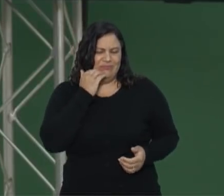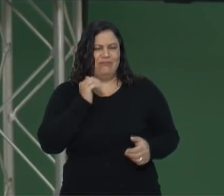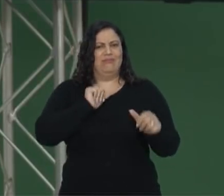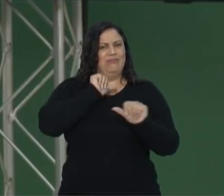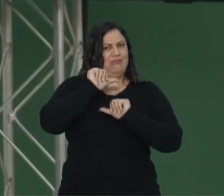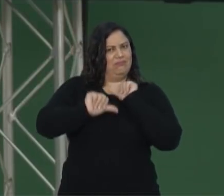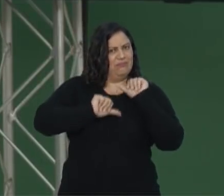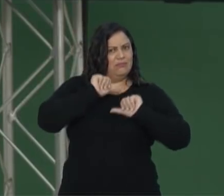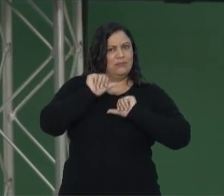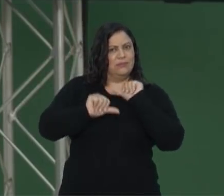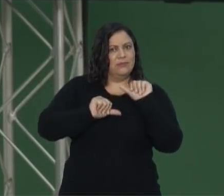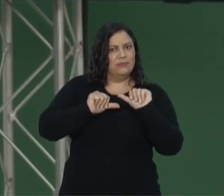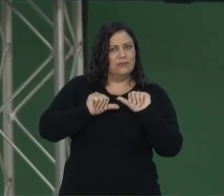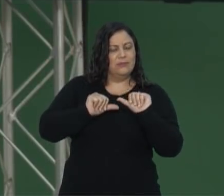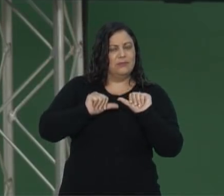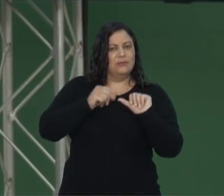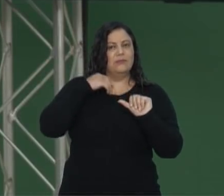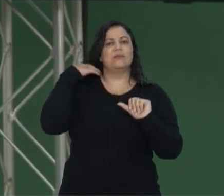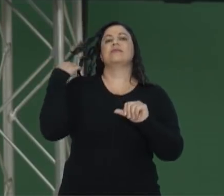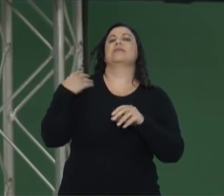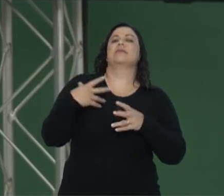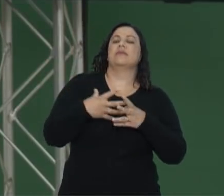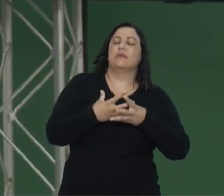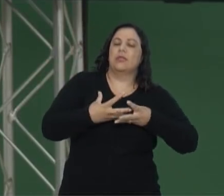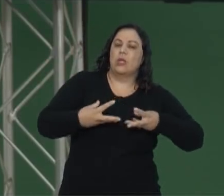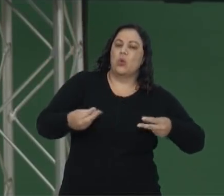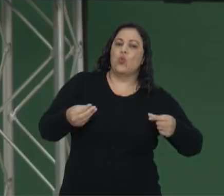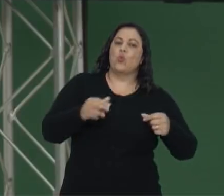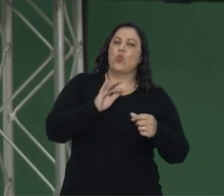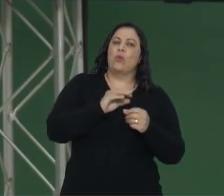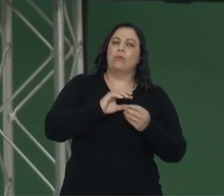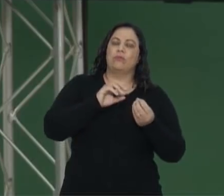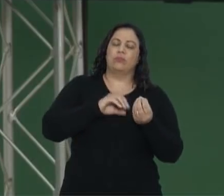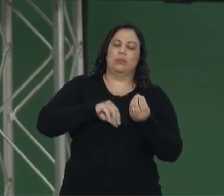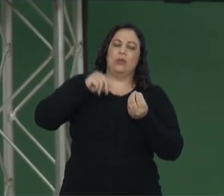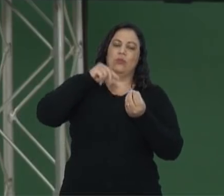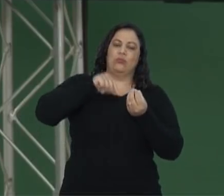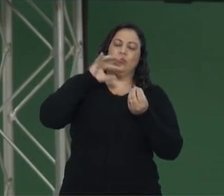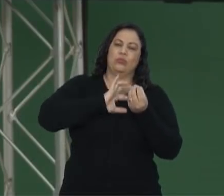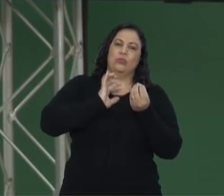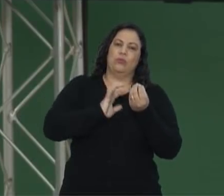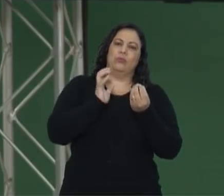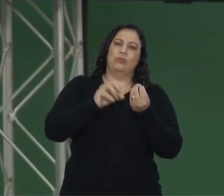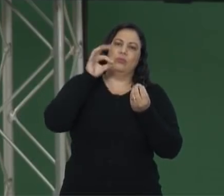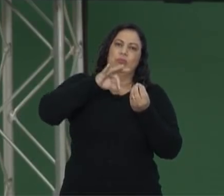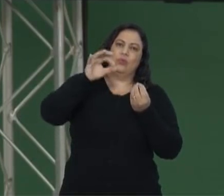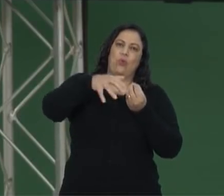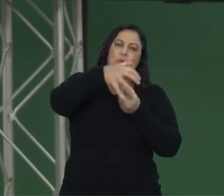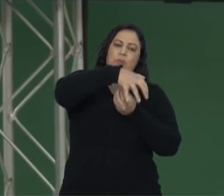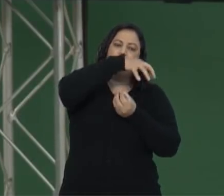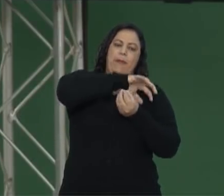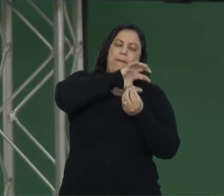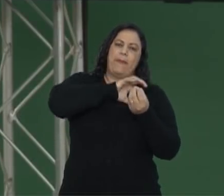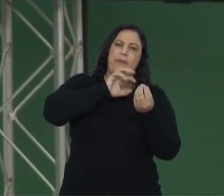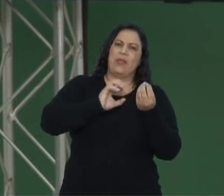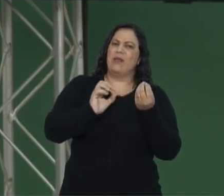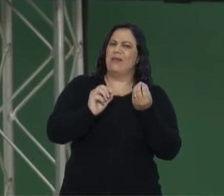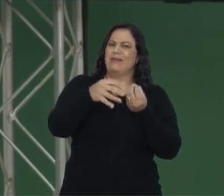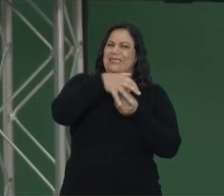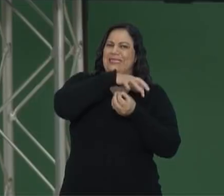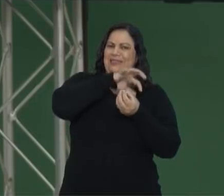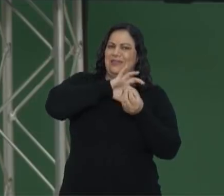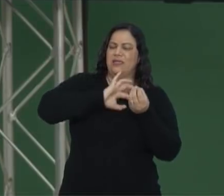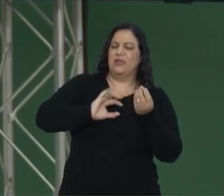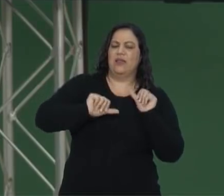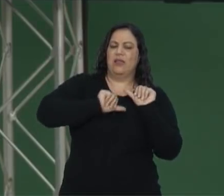modificaram. Então, os decompositores, os fungos ou as bactérias, transformam quimicamente